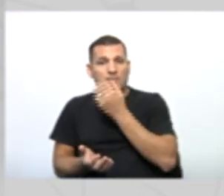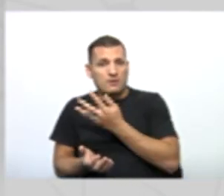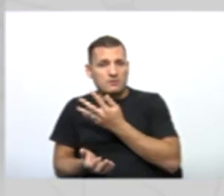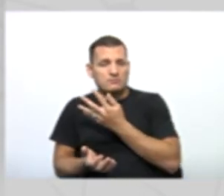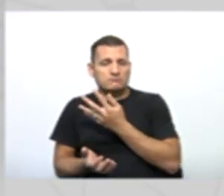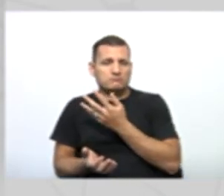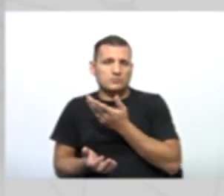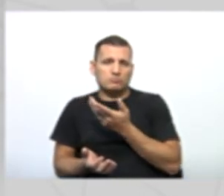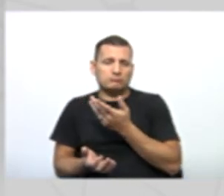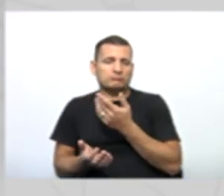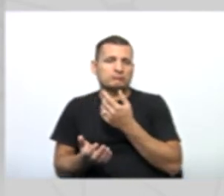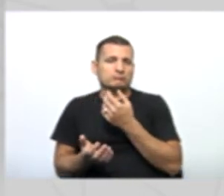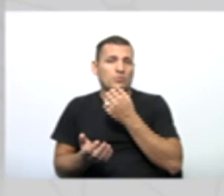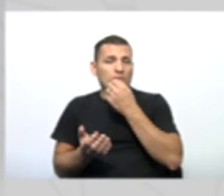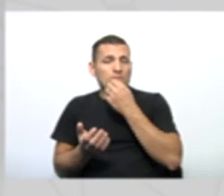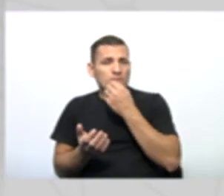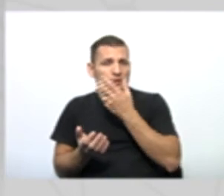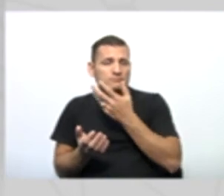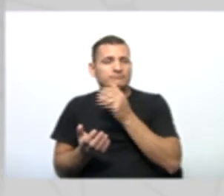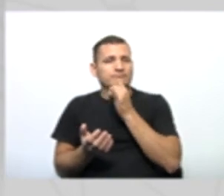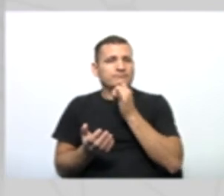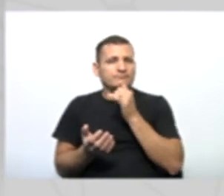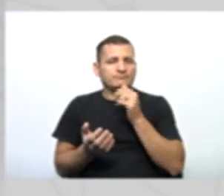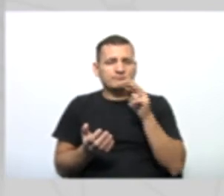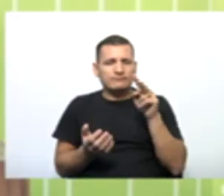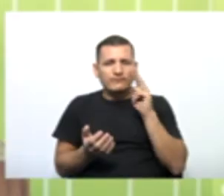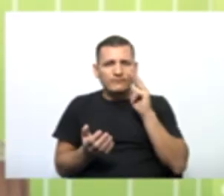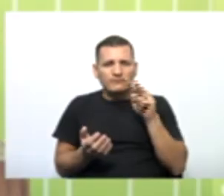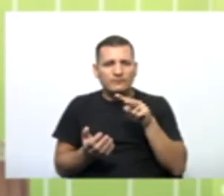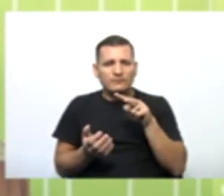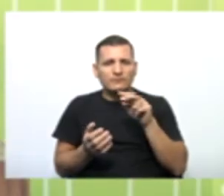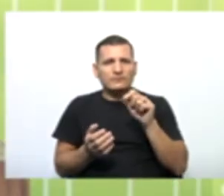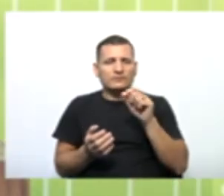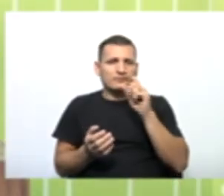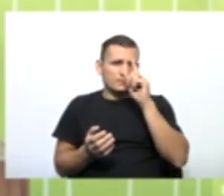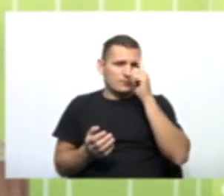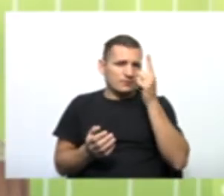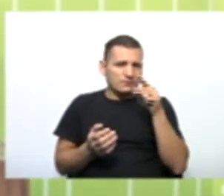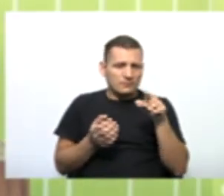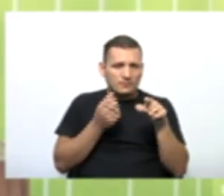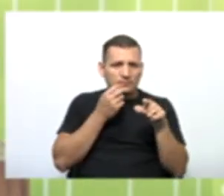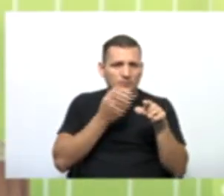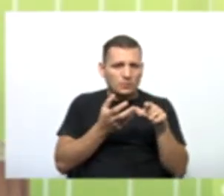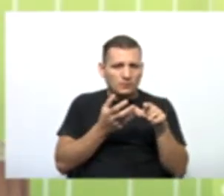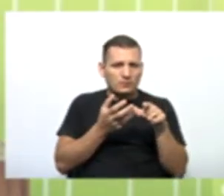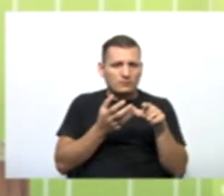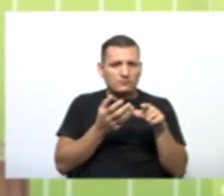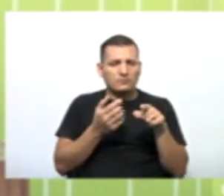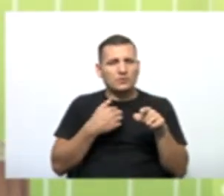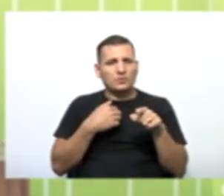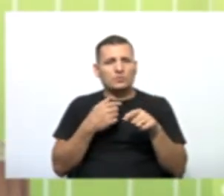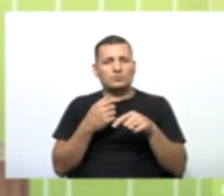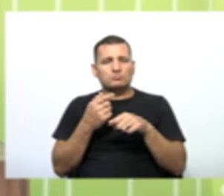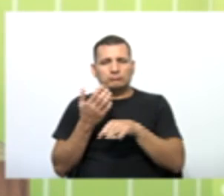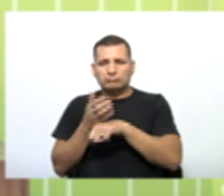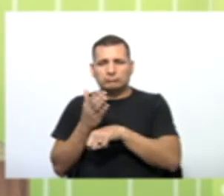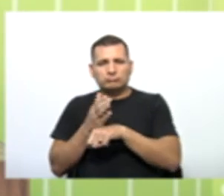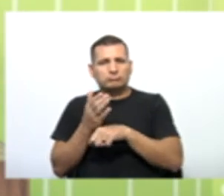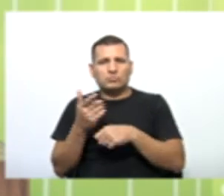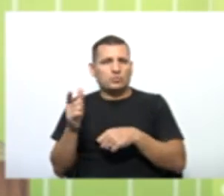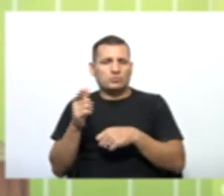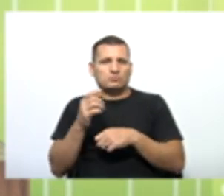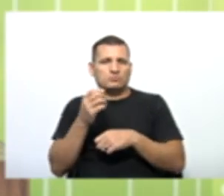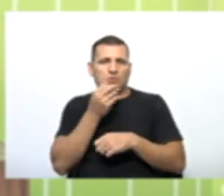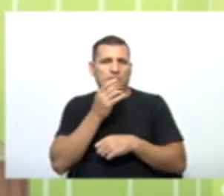Desse modo, no momento que eu sei que uma ideia é boa, eu não pratico aquilo que não é bom.